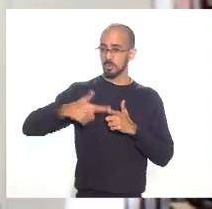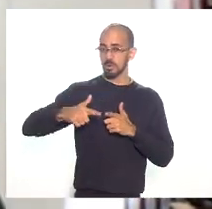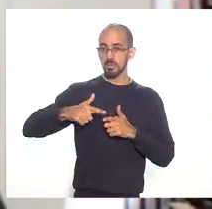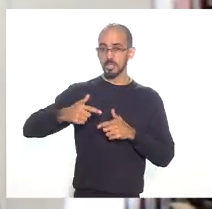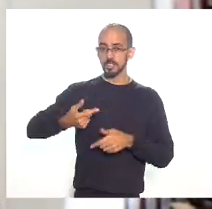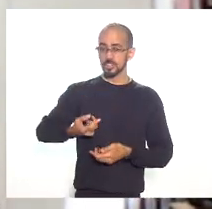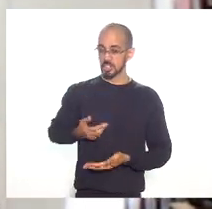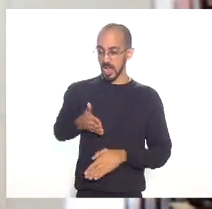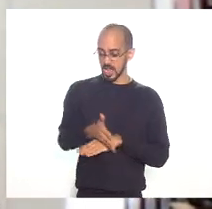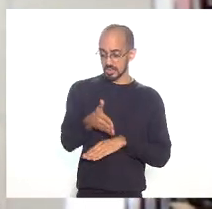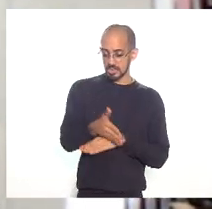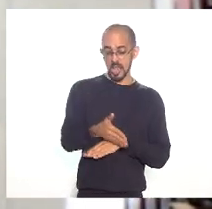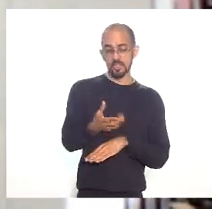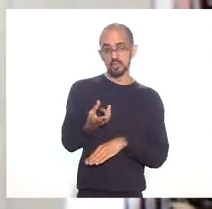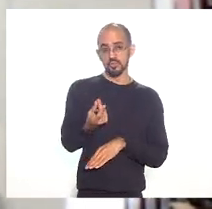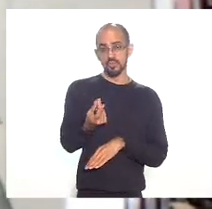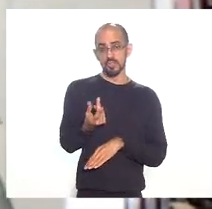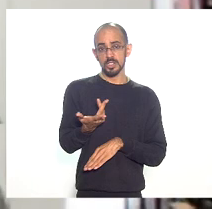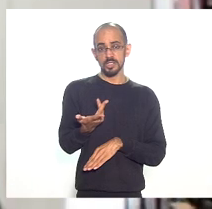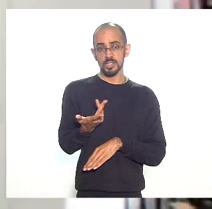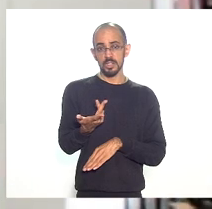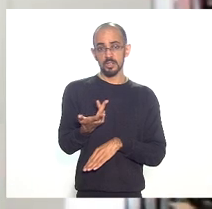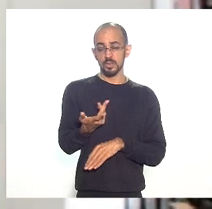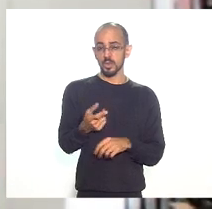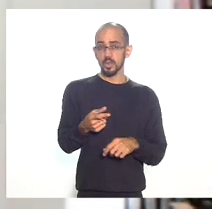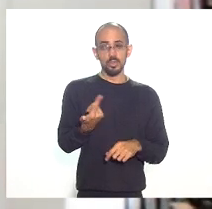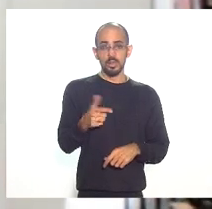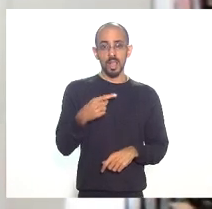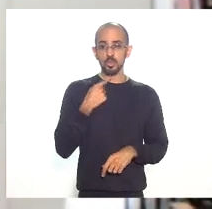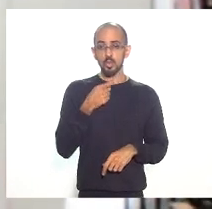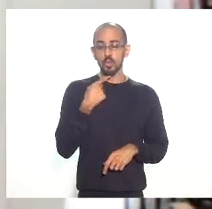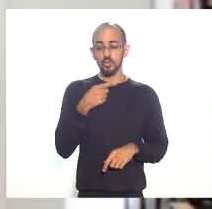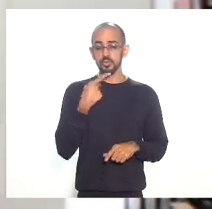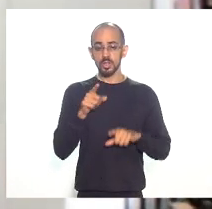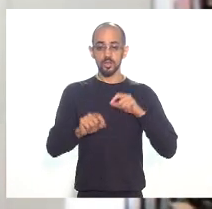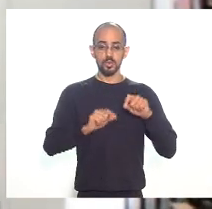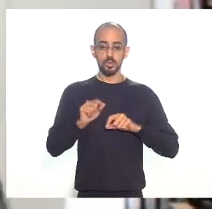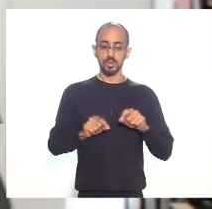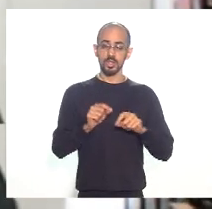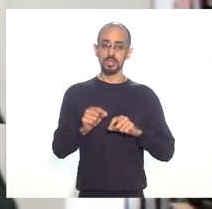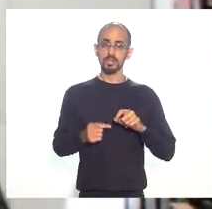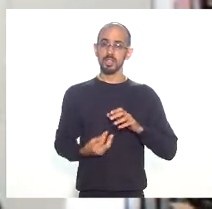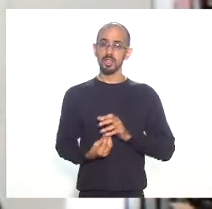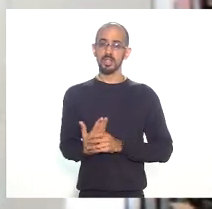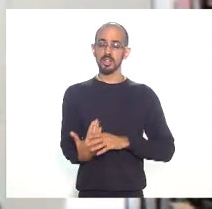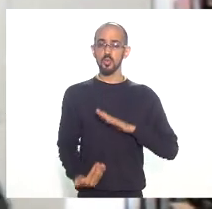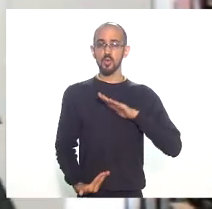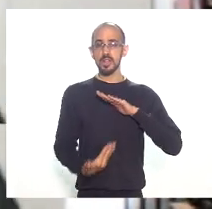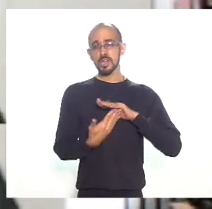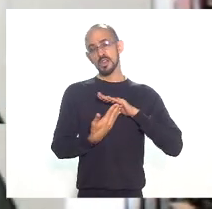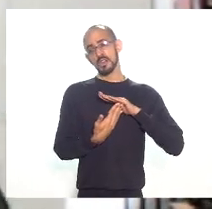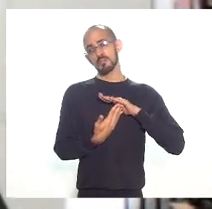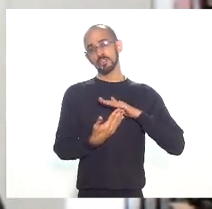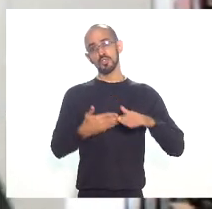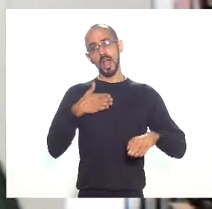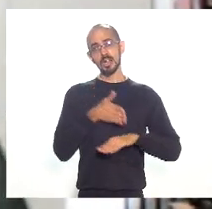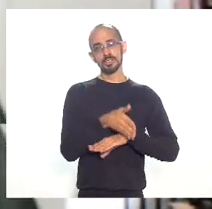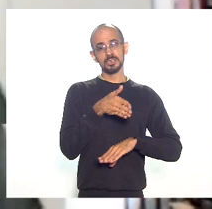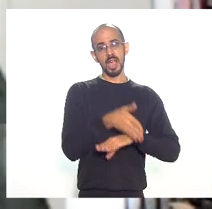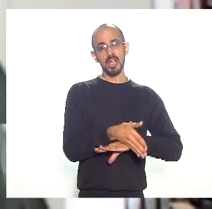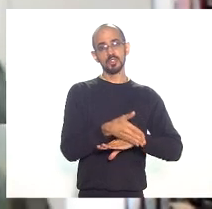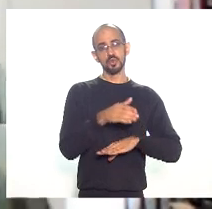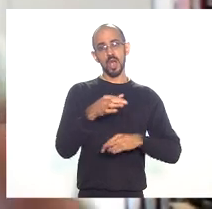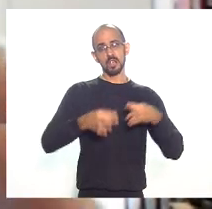você, sem dúvida nenhuma, está, de alguma forma, limitando o acesso à justiça e, portanto,